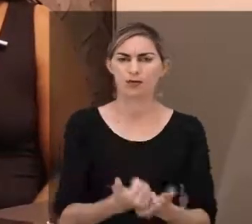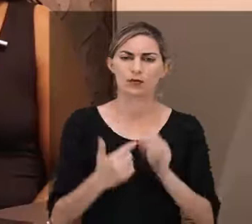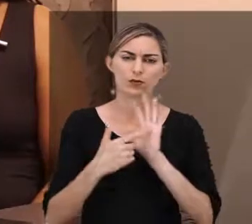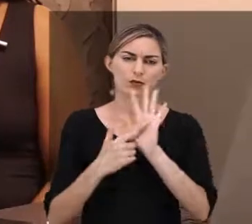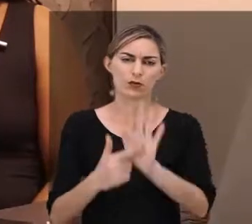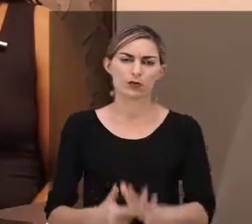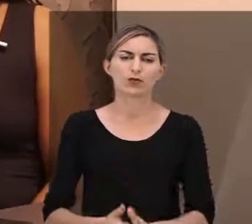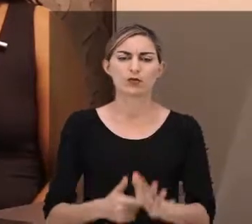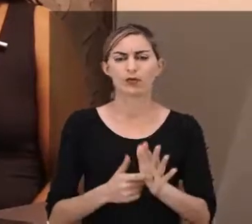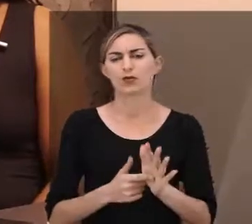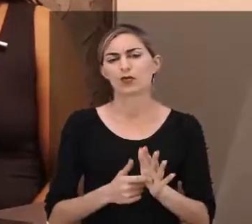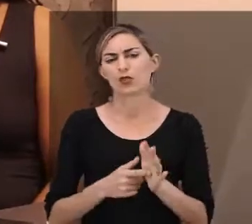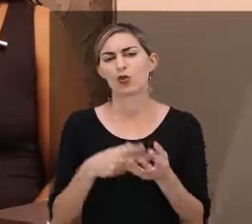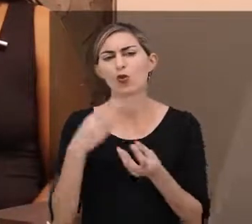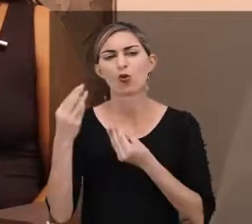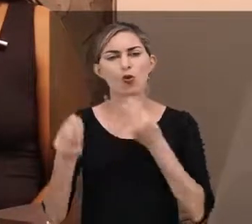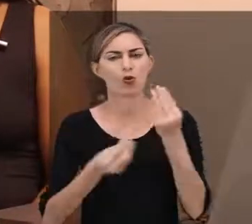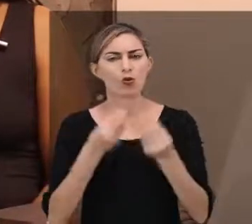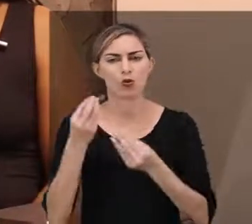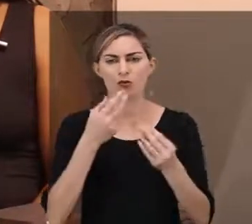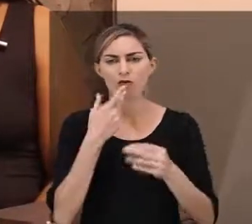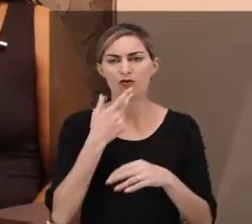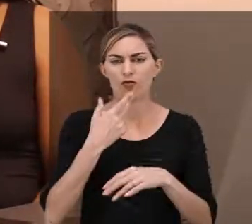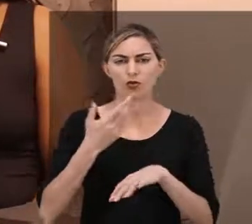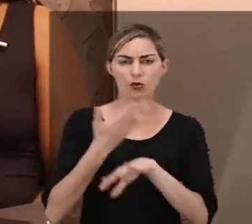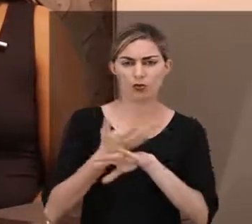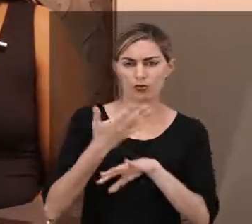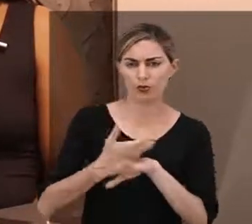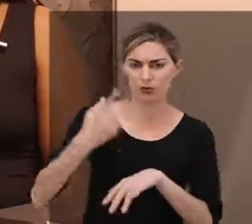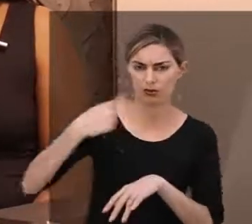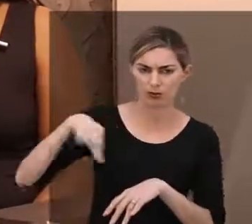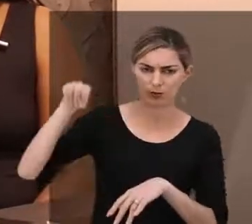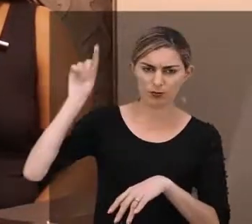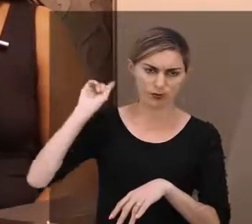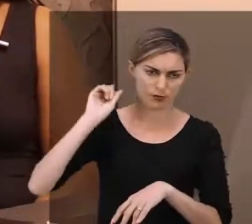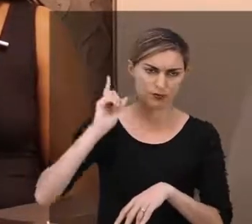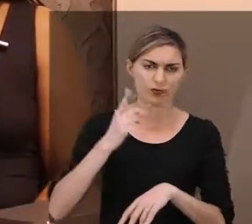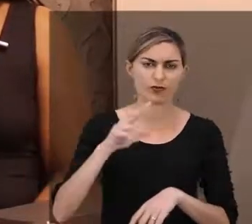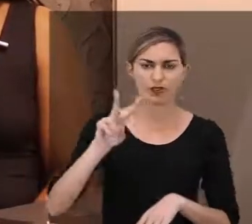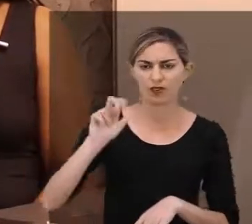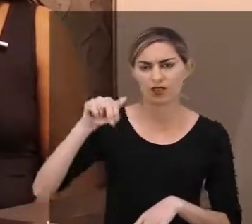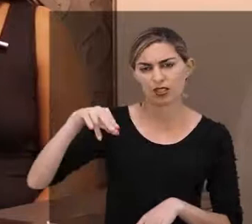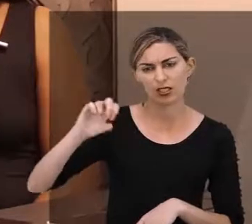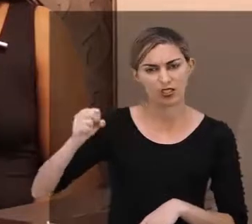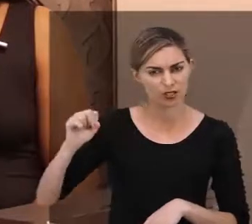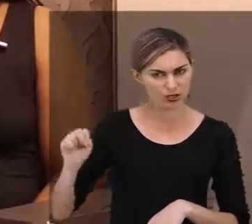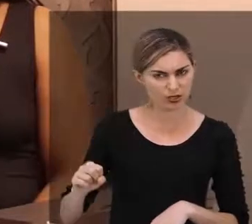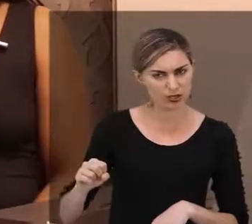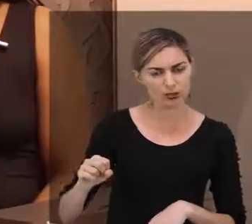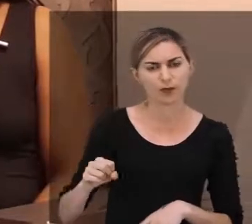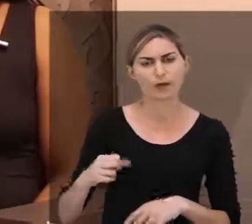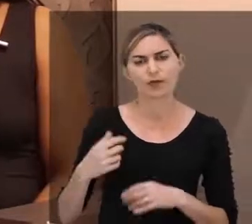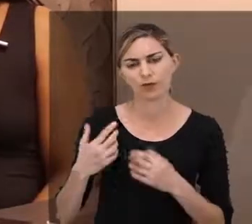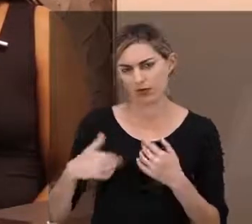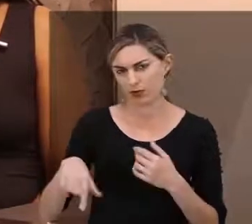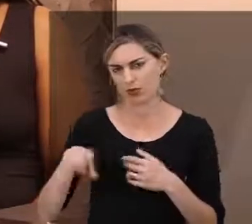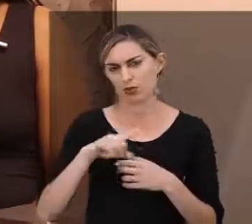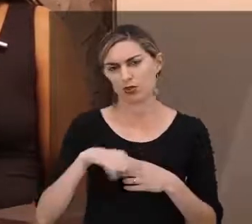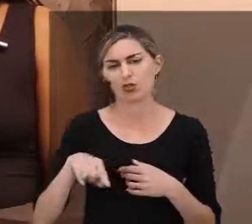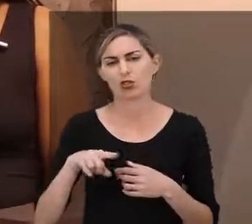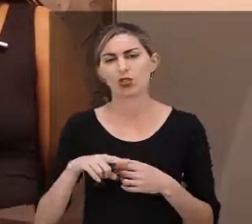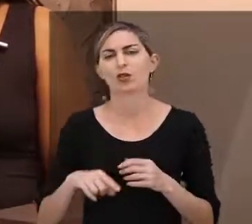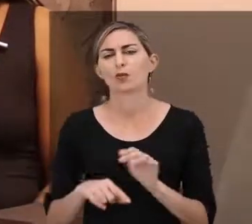uma vez que, como foi dito na competência anterior por nossa colega Vanessa, e nós levantamos